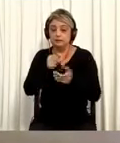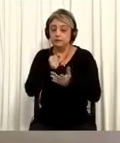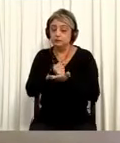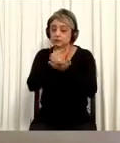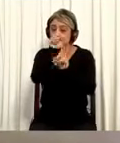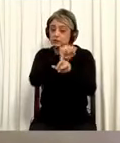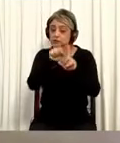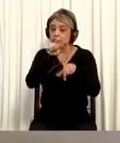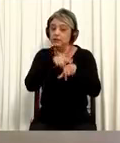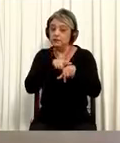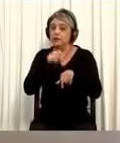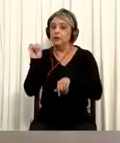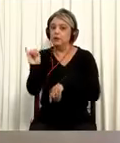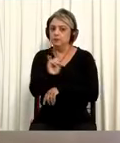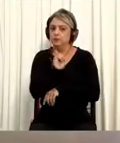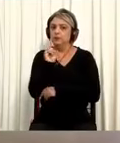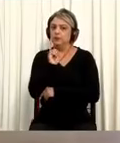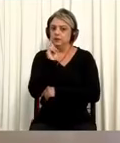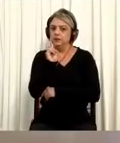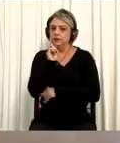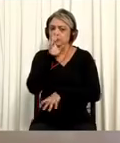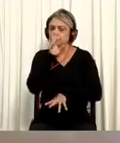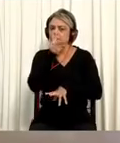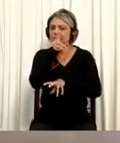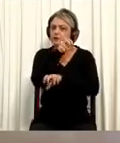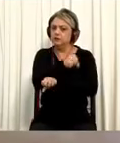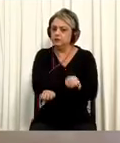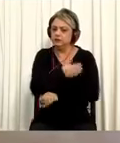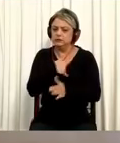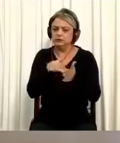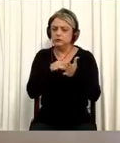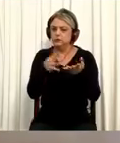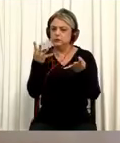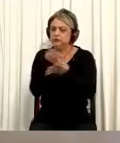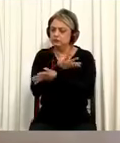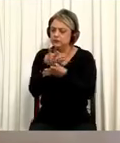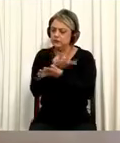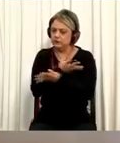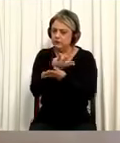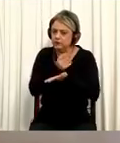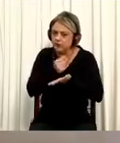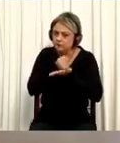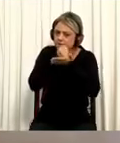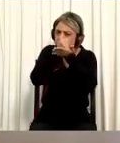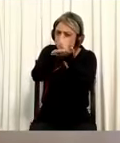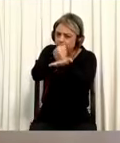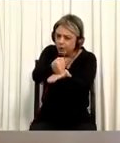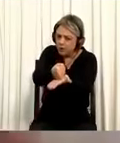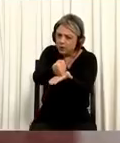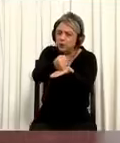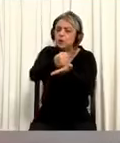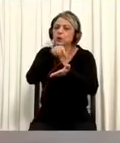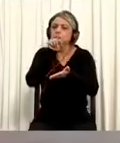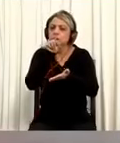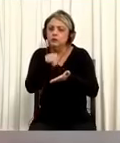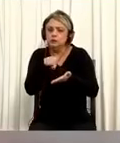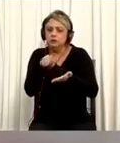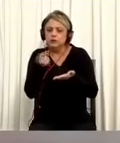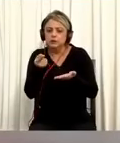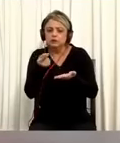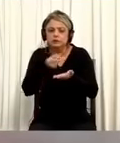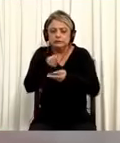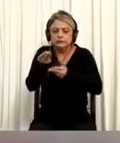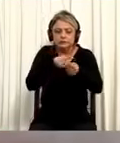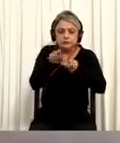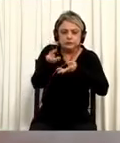nesse momento, elas são importantes, o fortalecimento de todas as redes, né, que apoiam a questão da distribuição